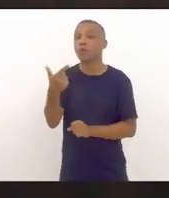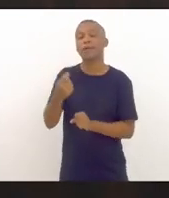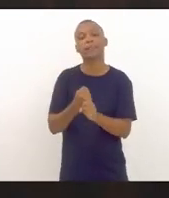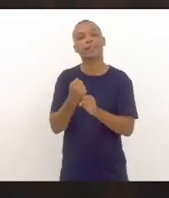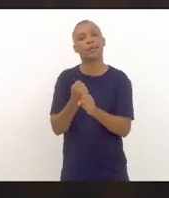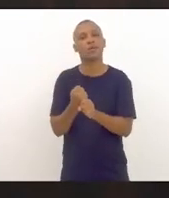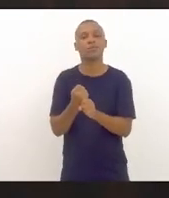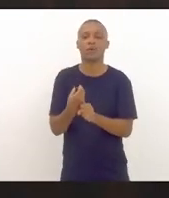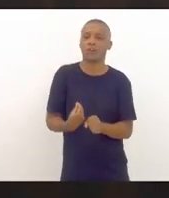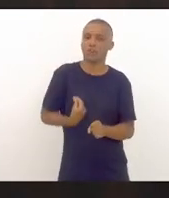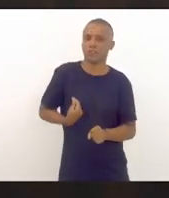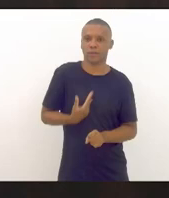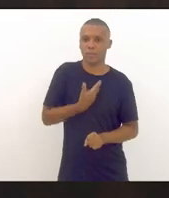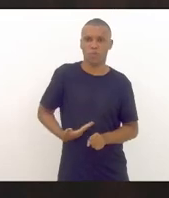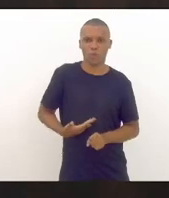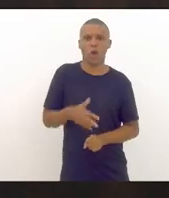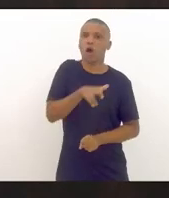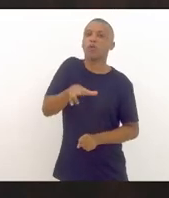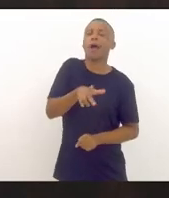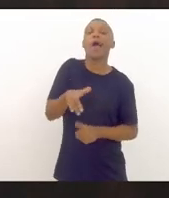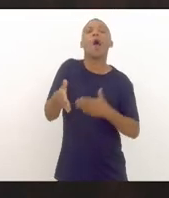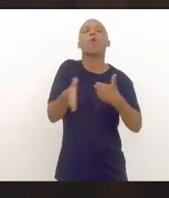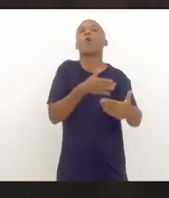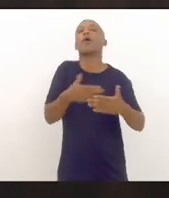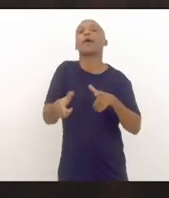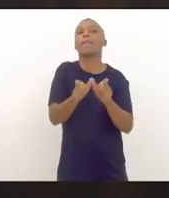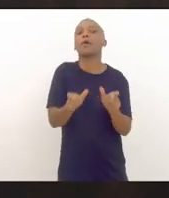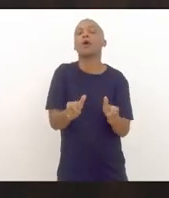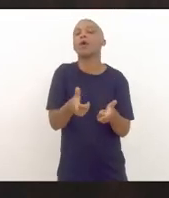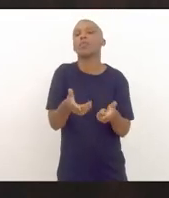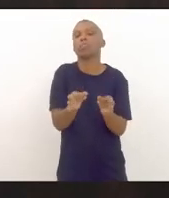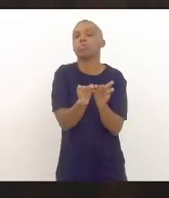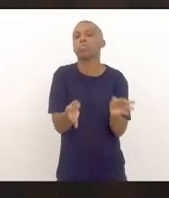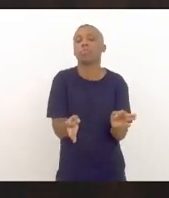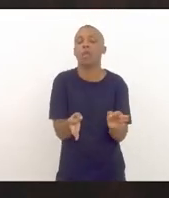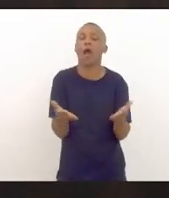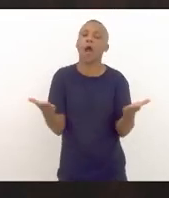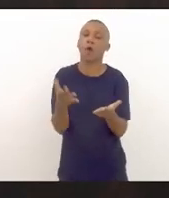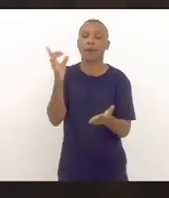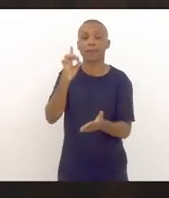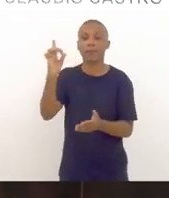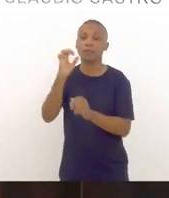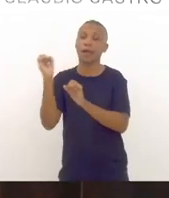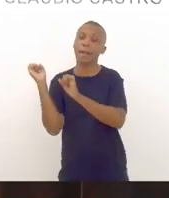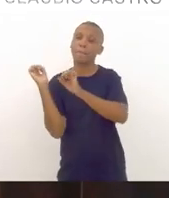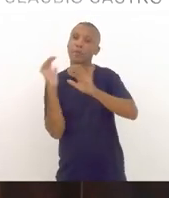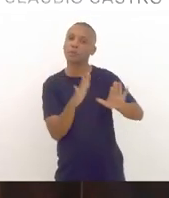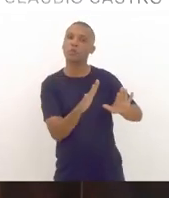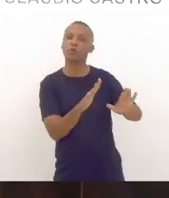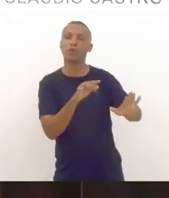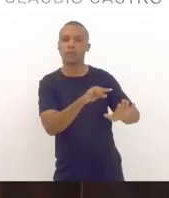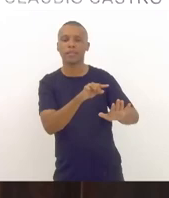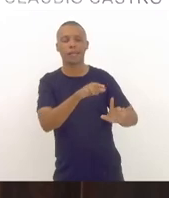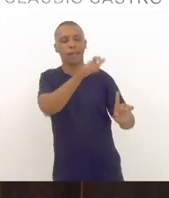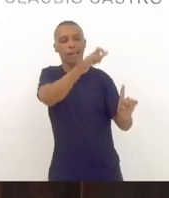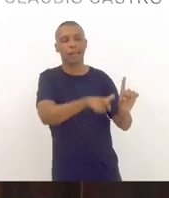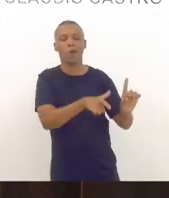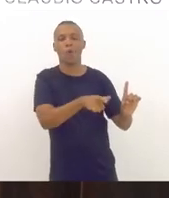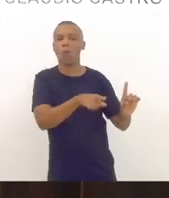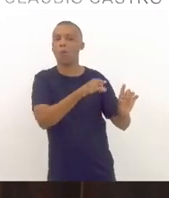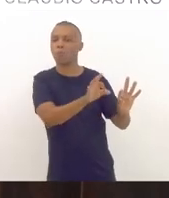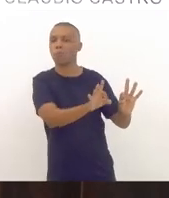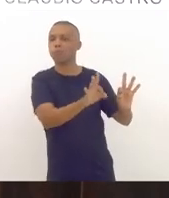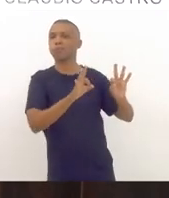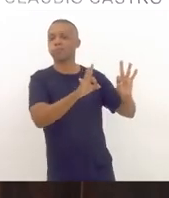pública, não é para qualquer um. E agora, Papai do Céu também abençoou E continua dizendo, esse é o cara, né?